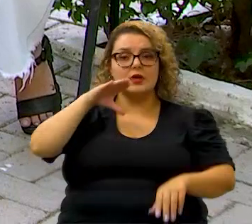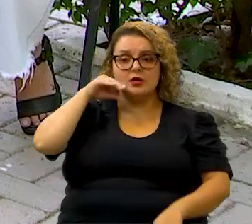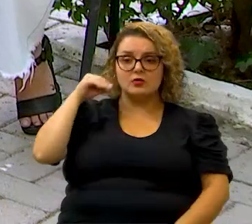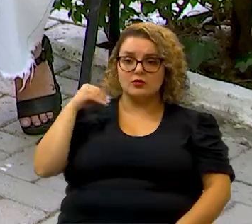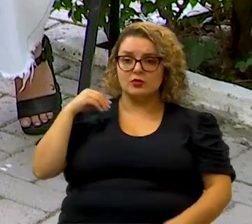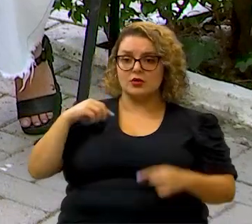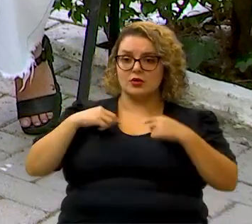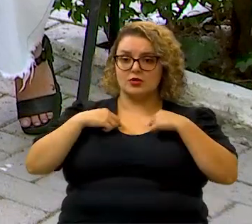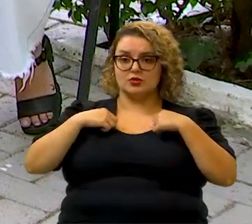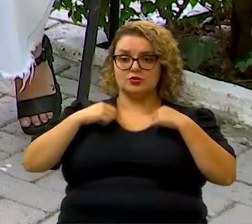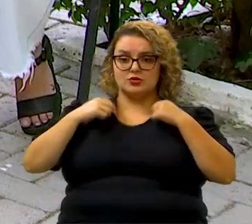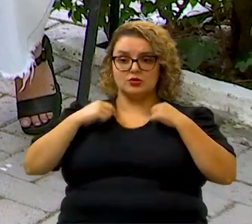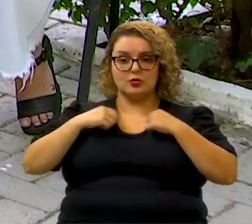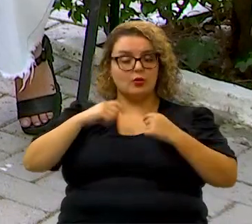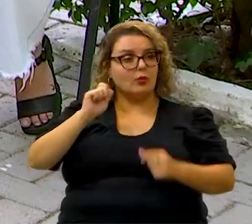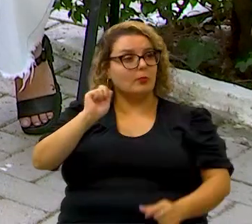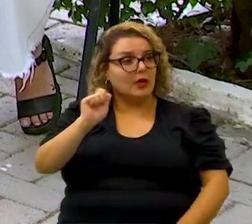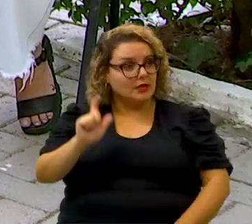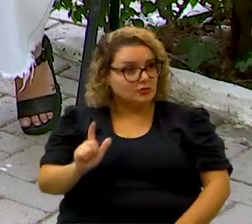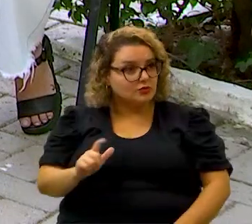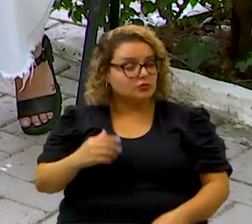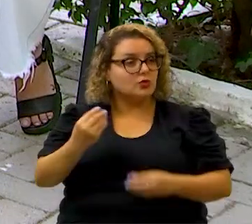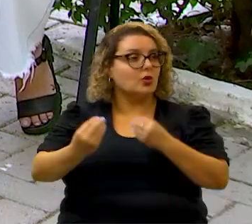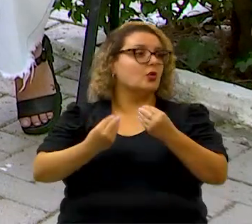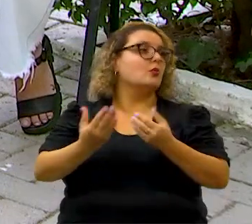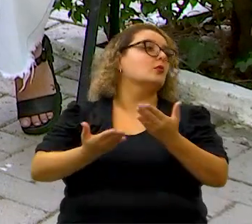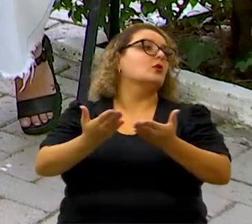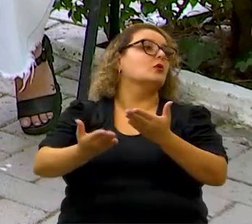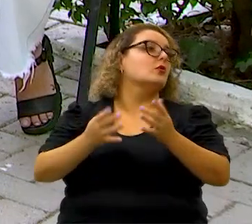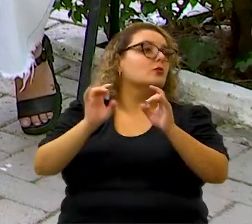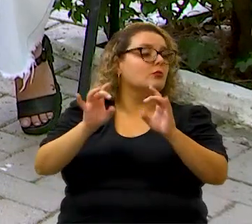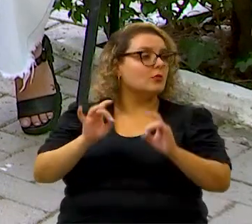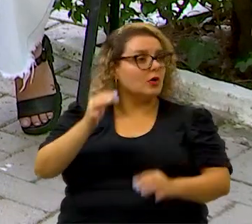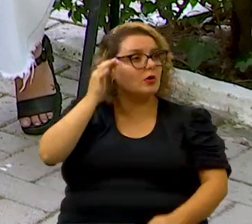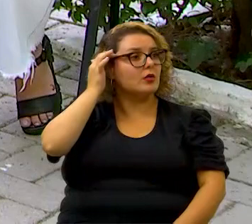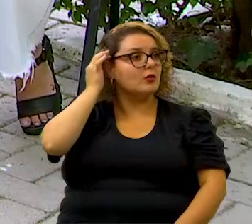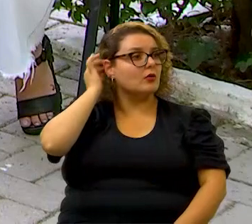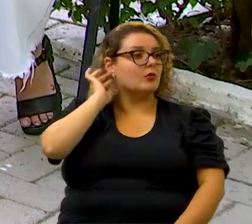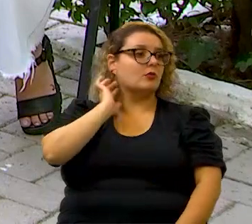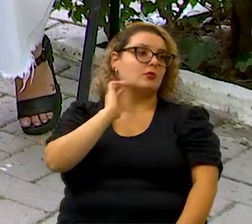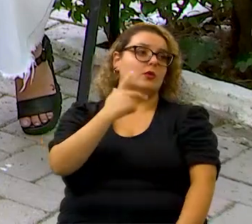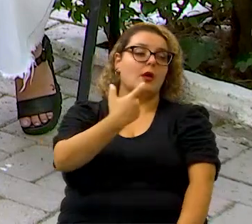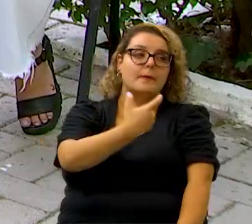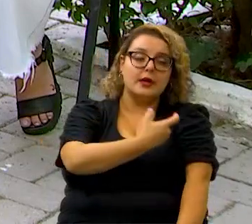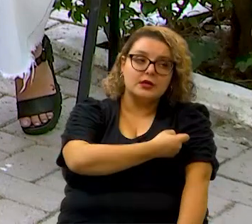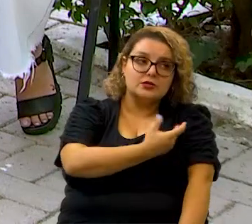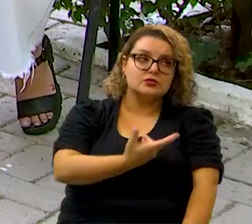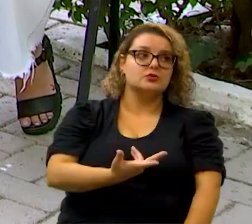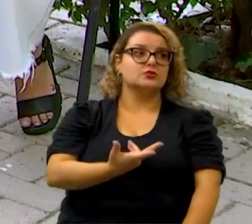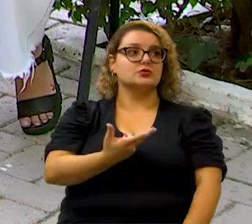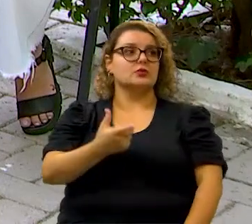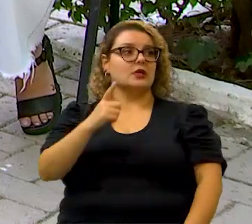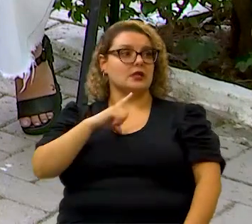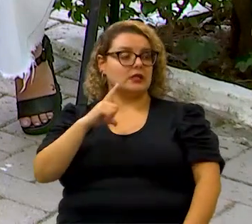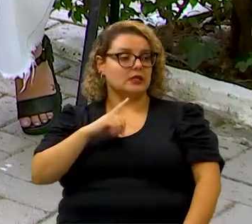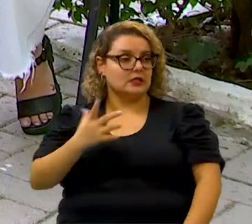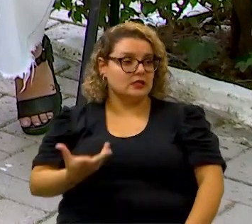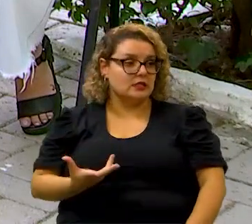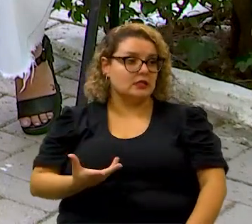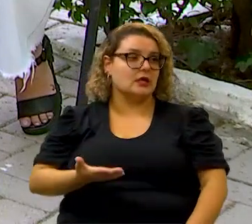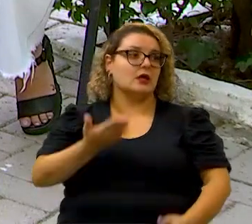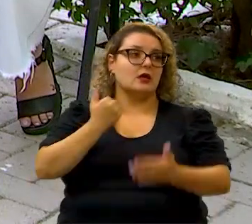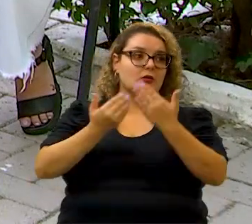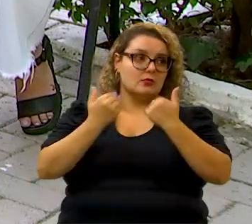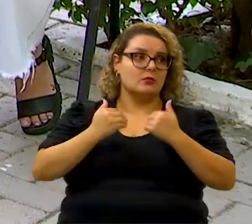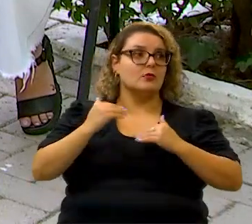muitos funcionários de roupa azul, Como é que é essa questão dos cuidados específicos para medicação? Porque além de tudo,